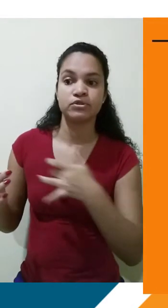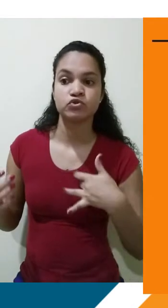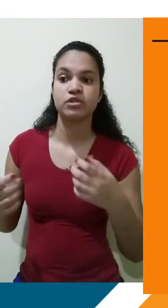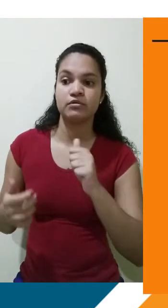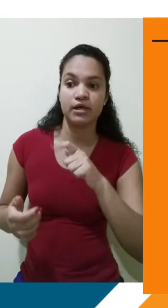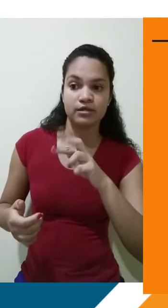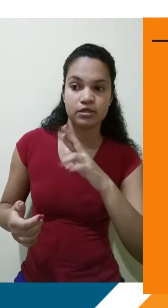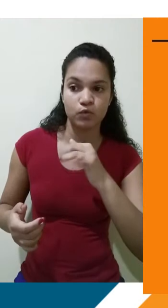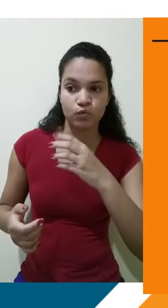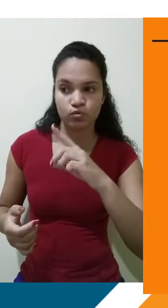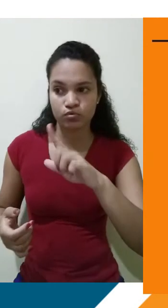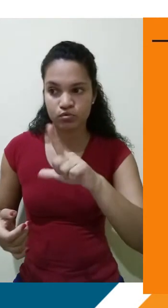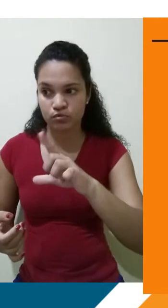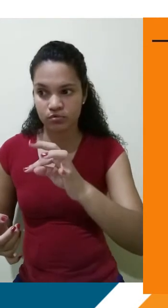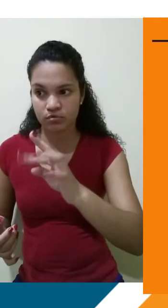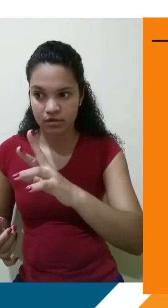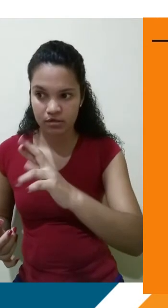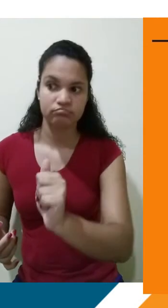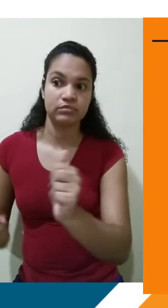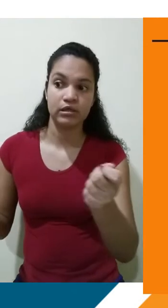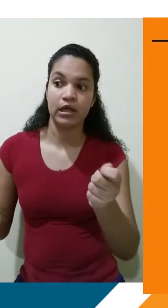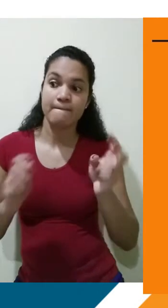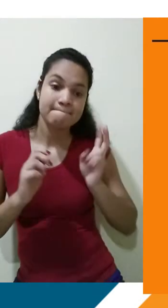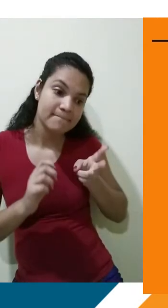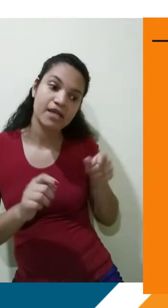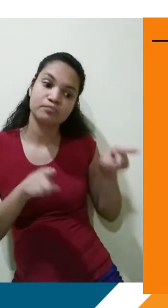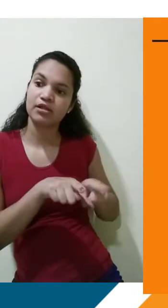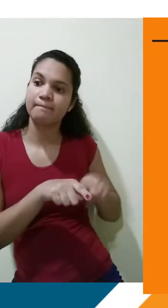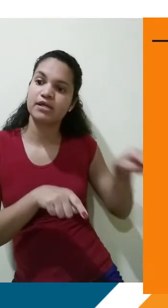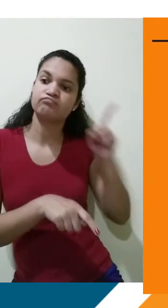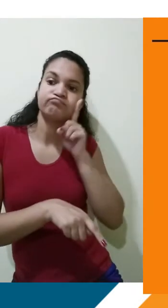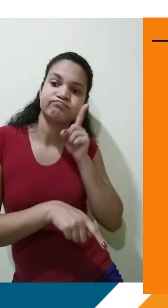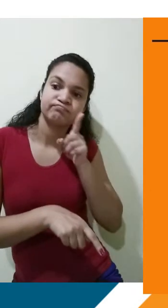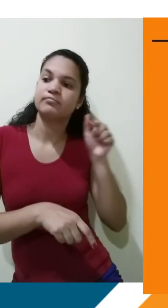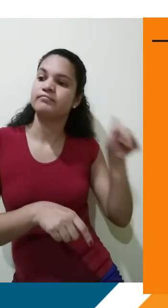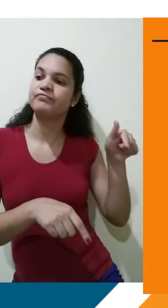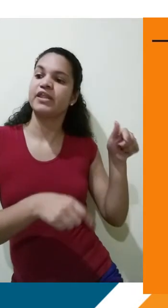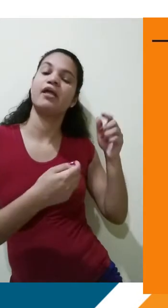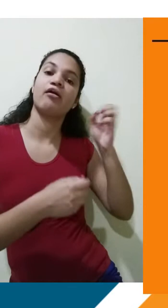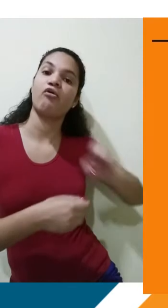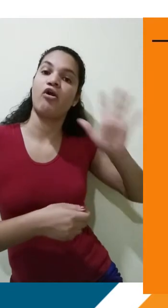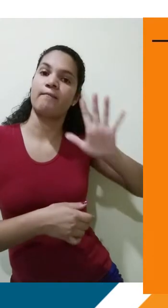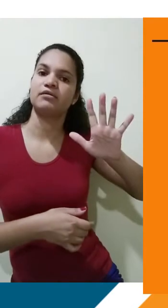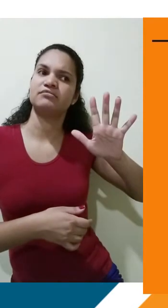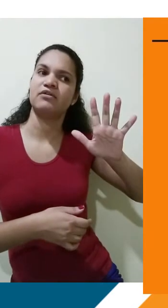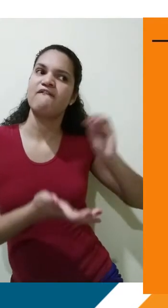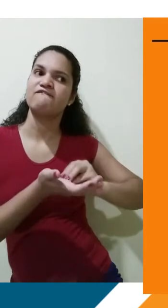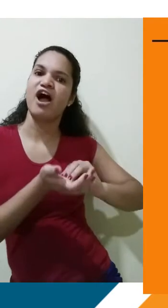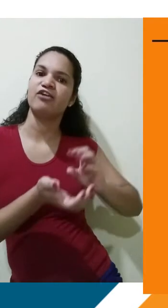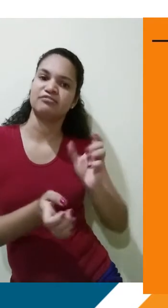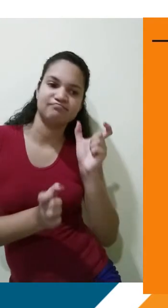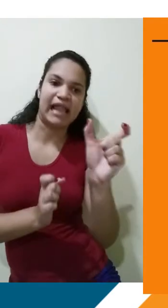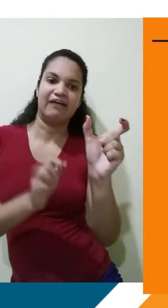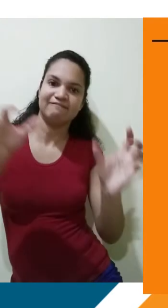lugares, como Estados Unidos e Europa. Fica claro que essa moderação que está explicando um pouco melhor do que eu disse antes. Sem o coesivo, isso não fica claro. Por fim, reparem,